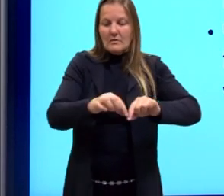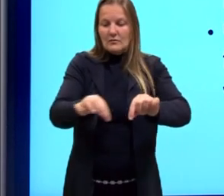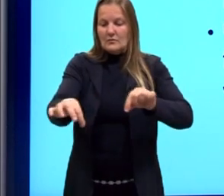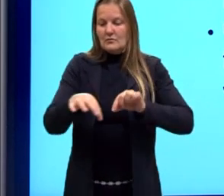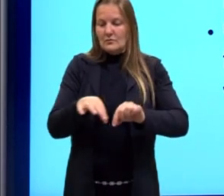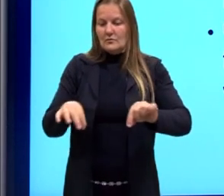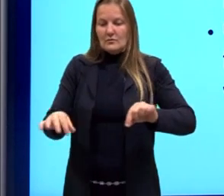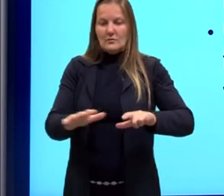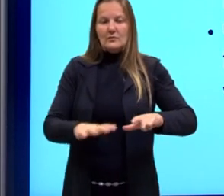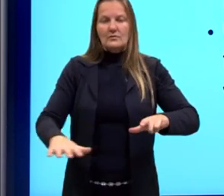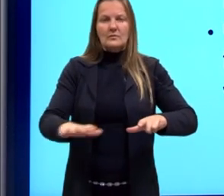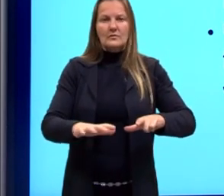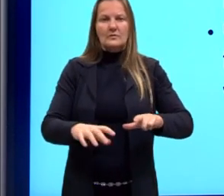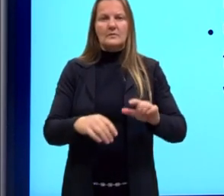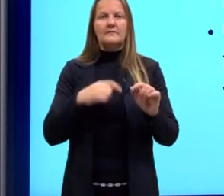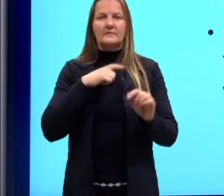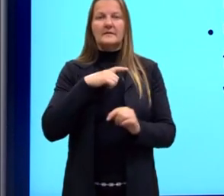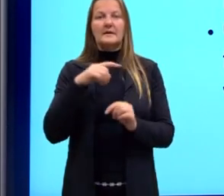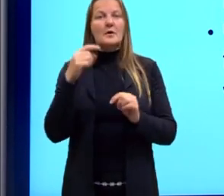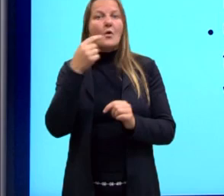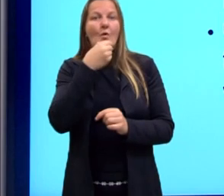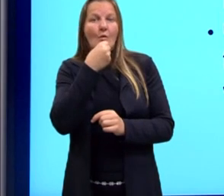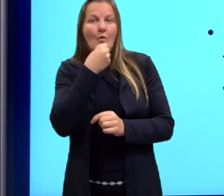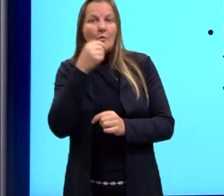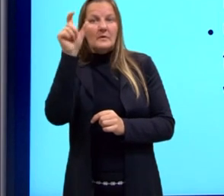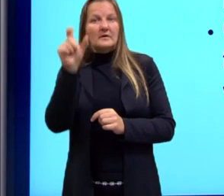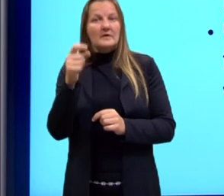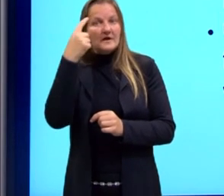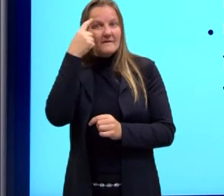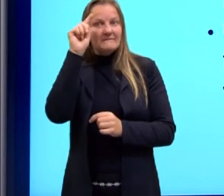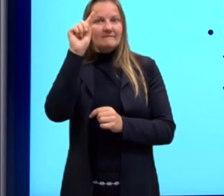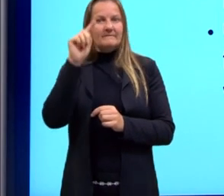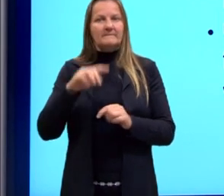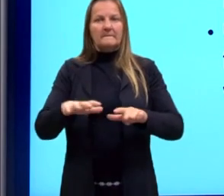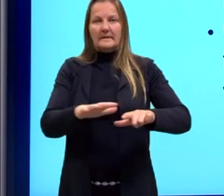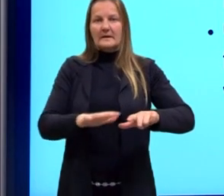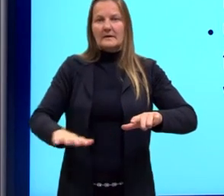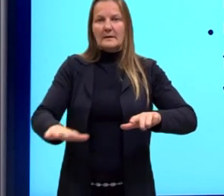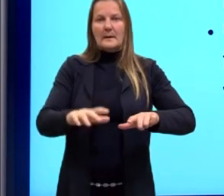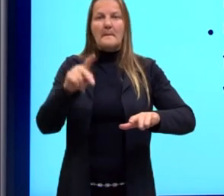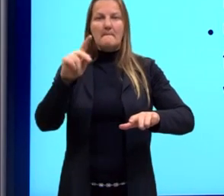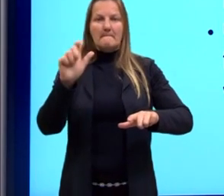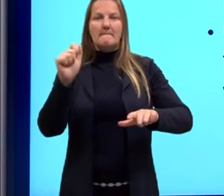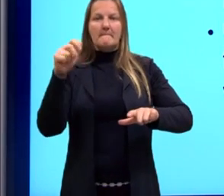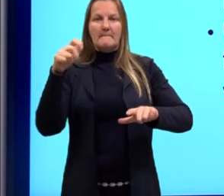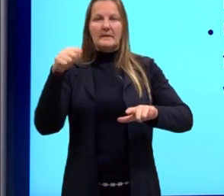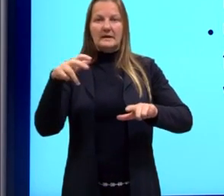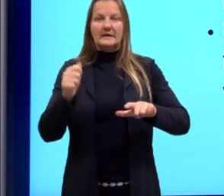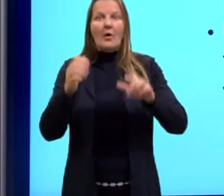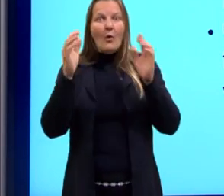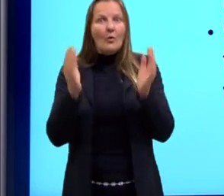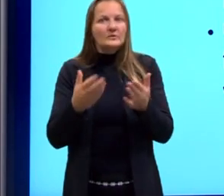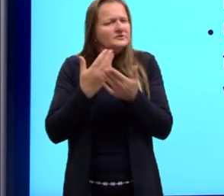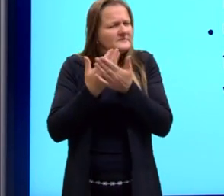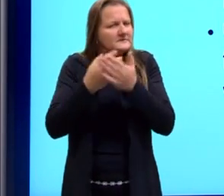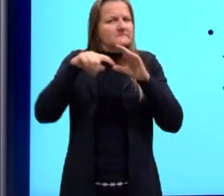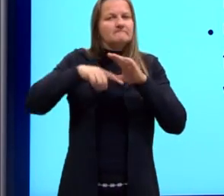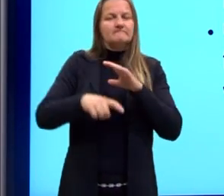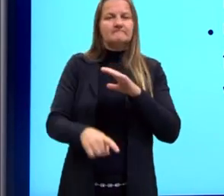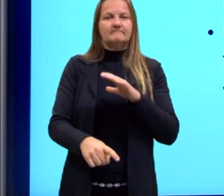baseando-se nos postulados de Euclides EA geometria plana é o tema da nossa aula de hoje né